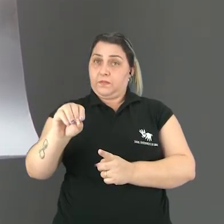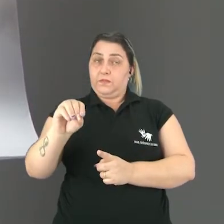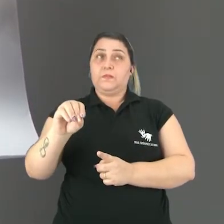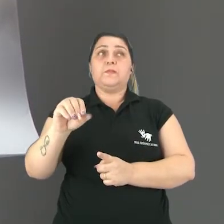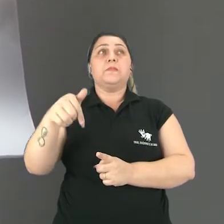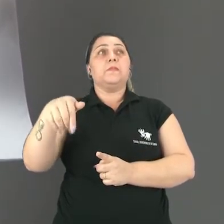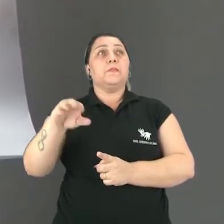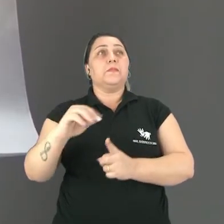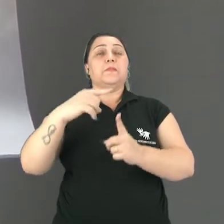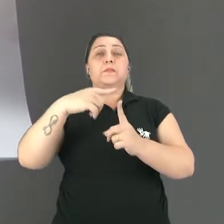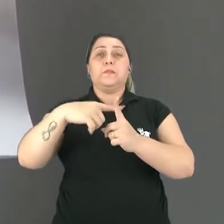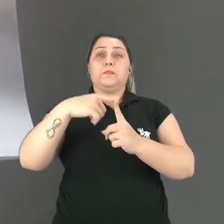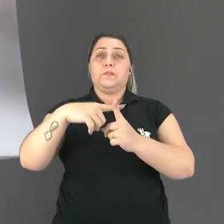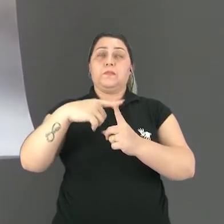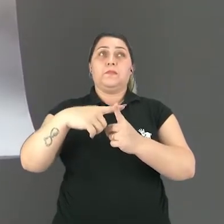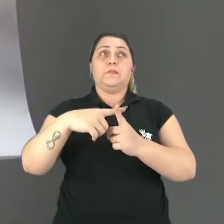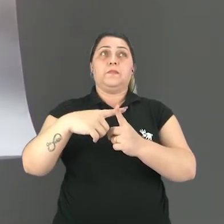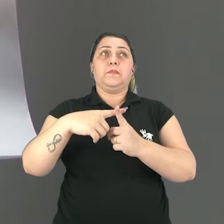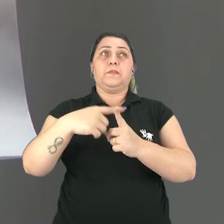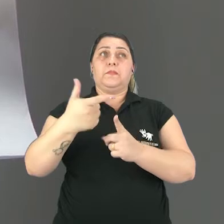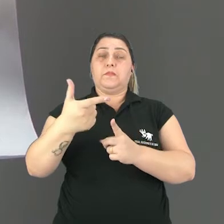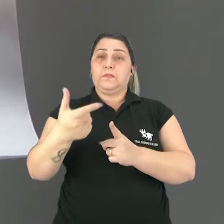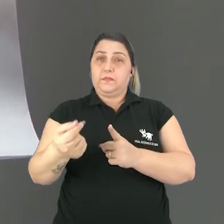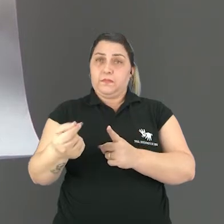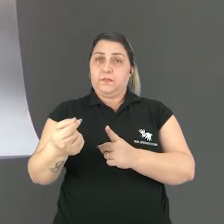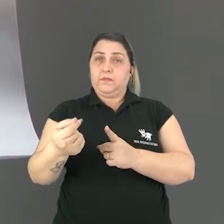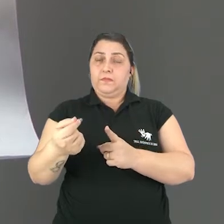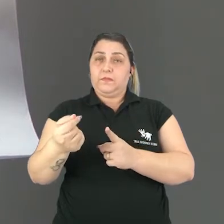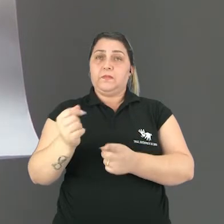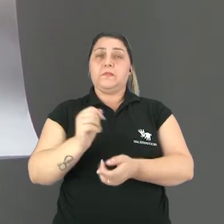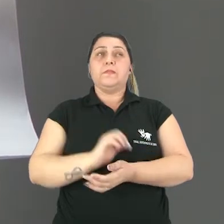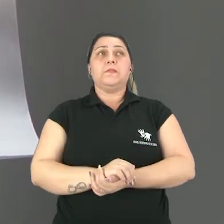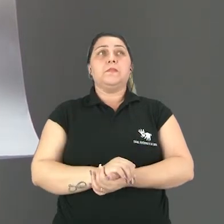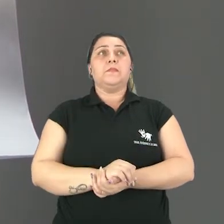70. 70 mais 20 dá quanto?